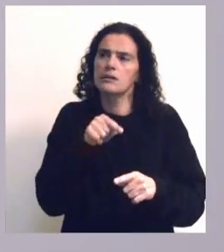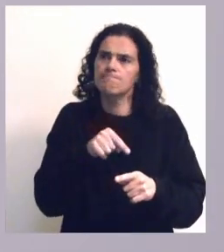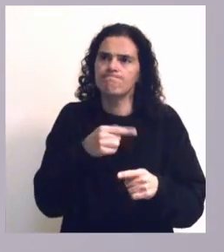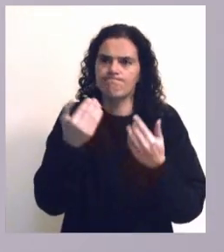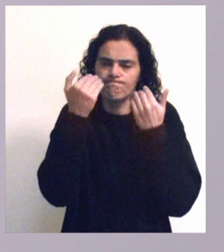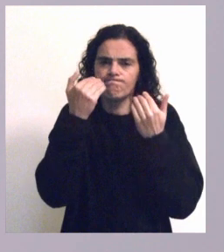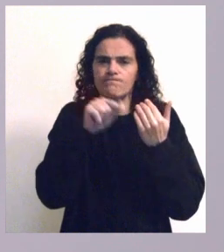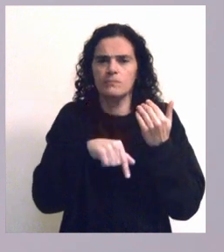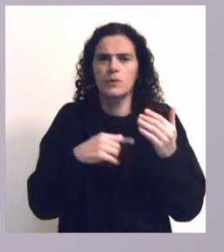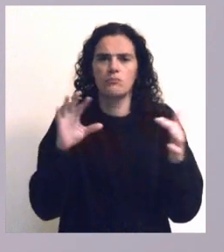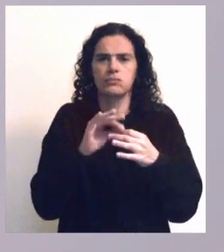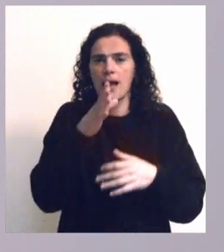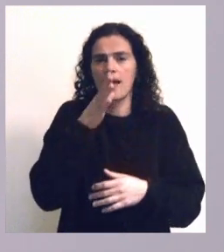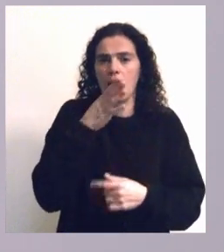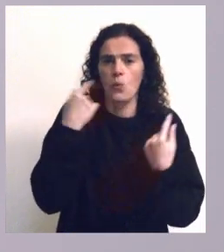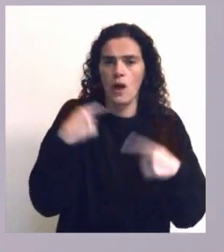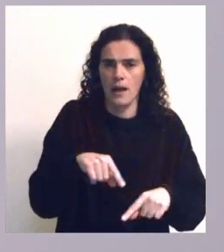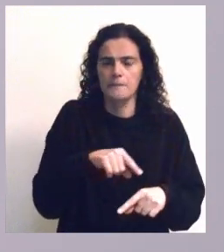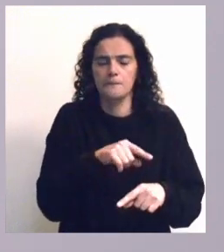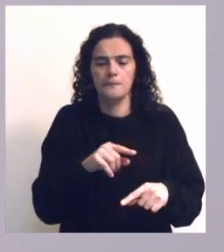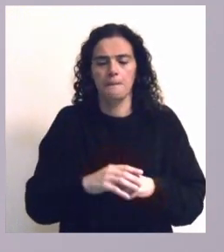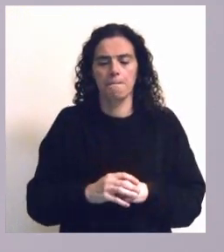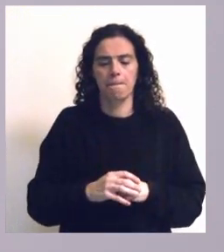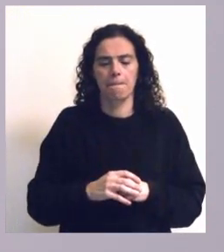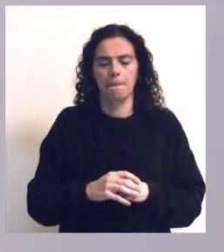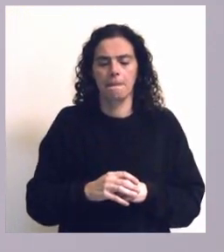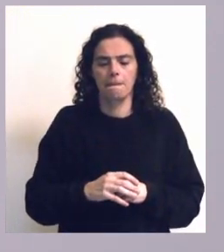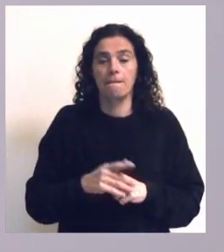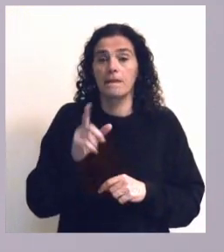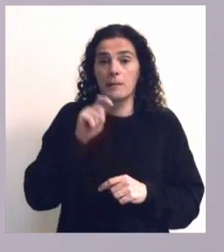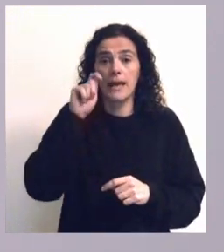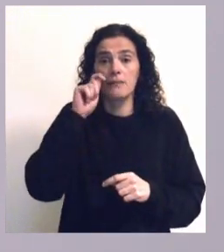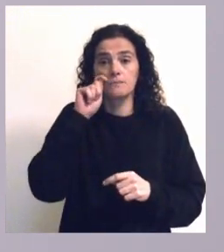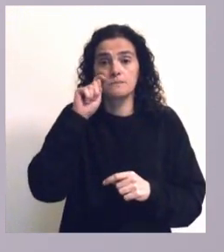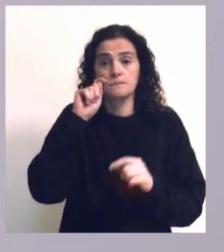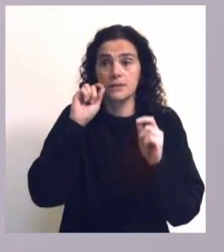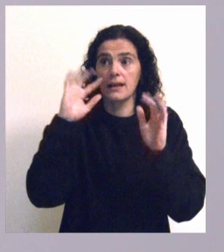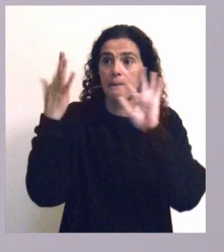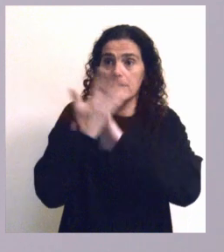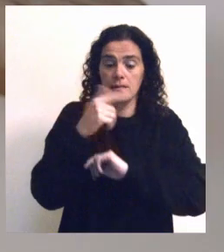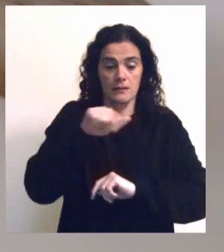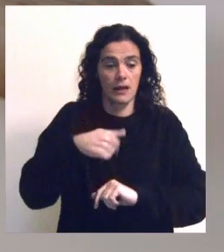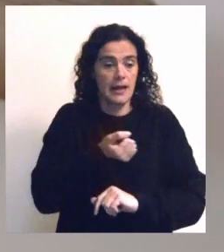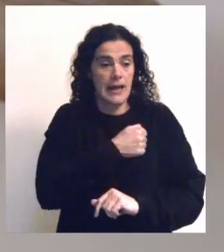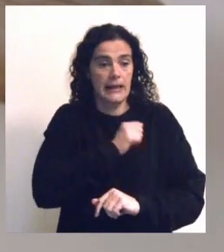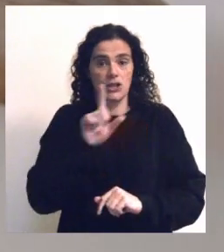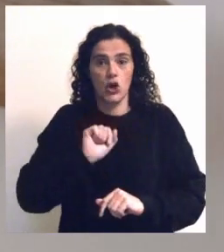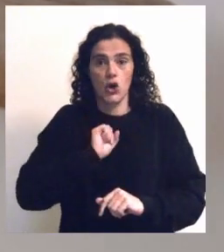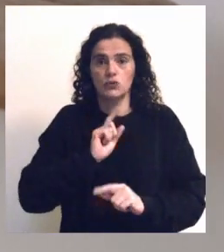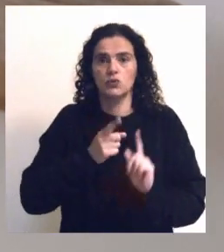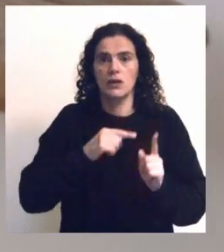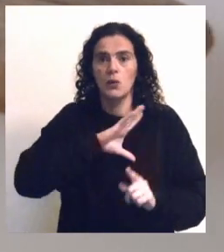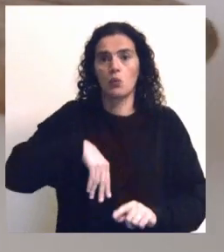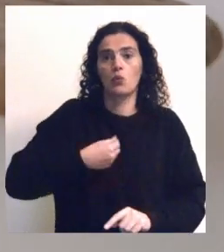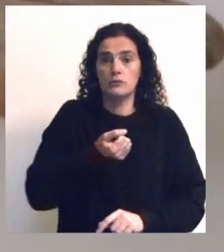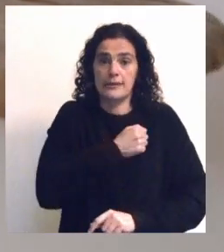aqui uma certa referência à própria água e à ecologia, àquilo que é a nossa